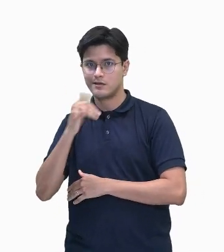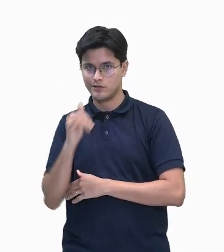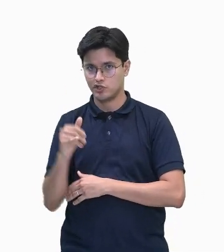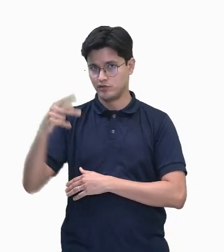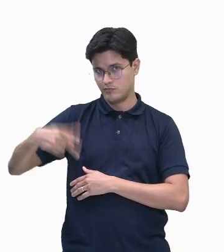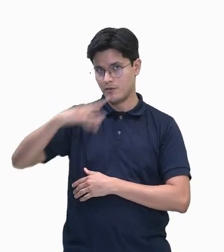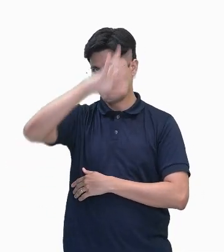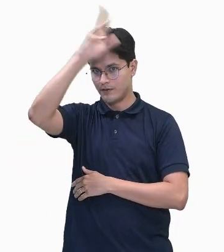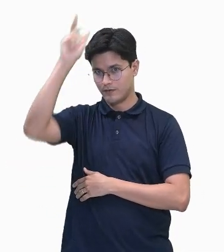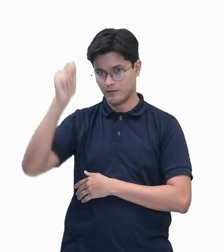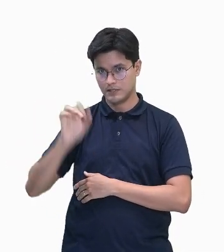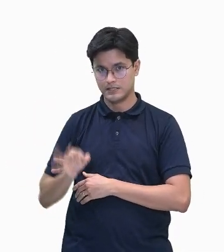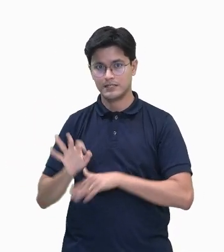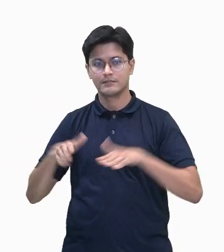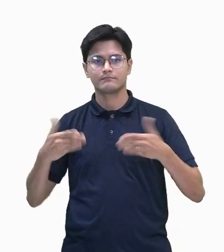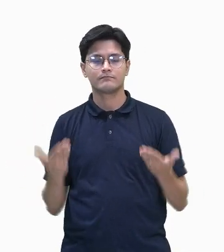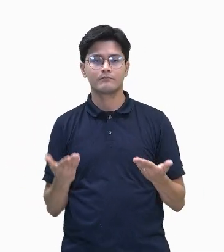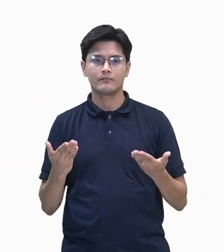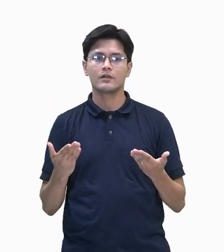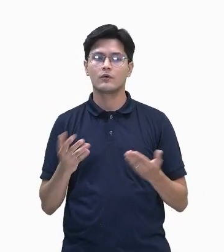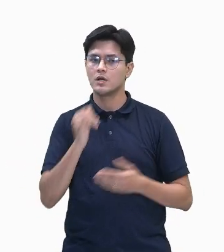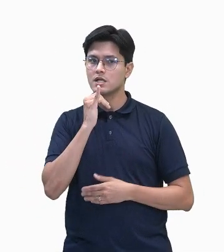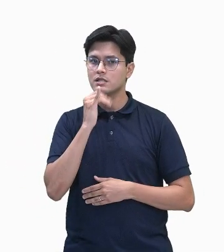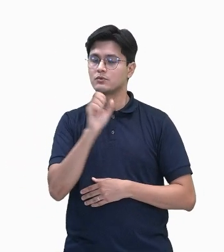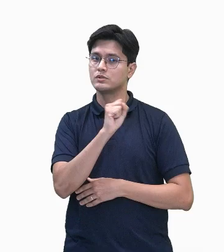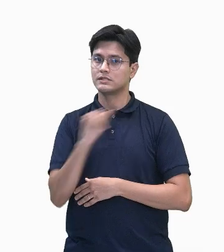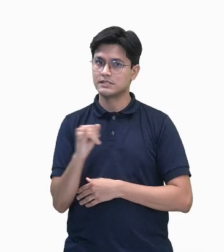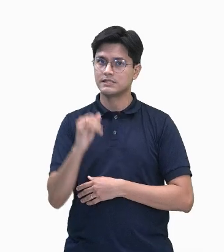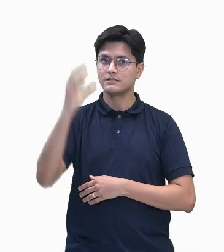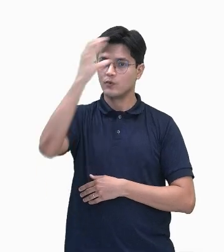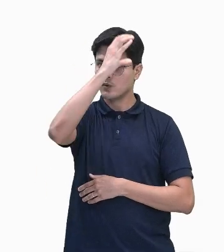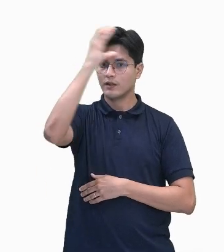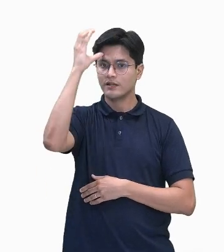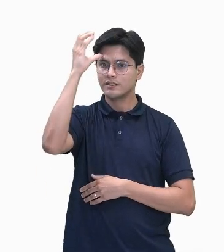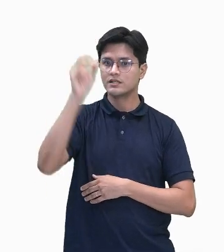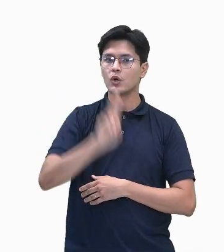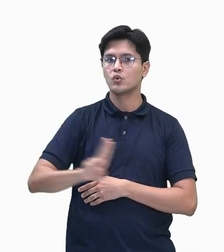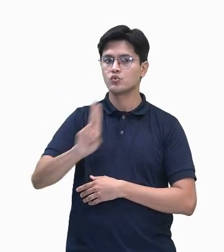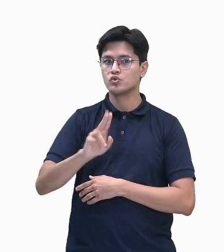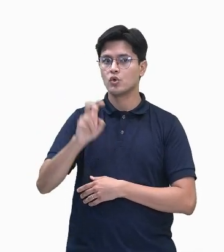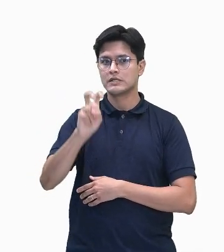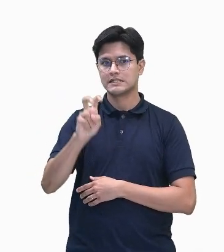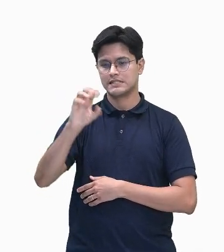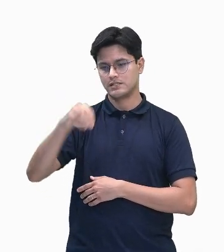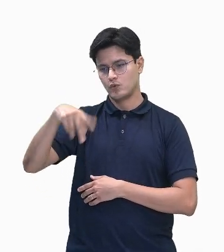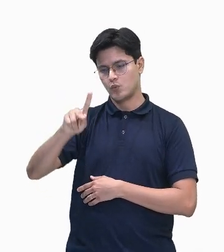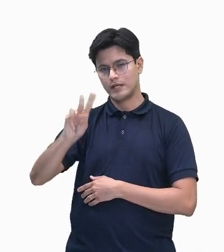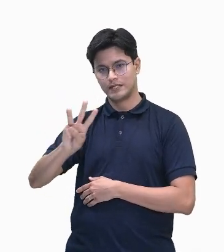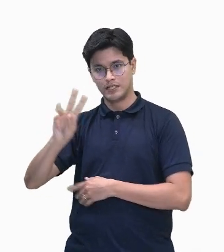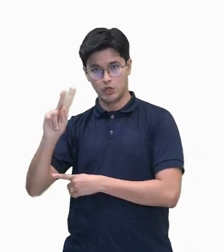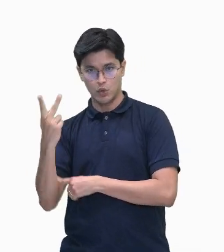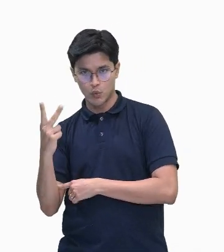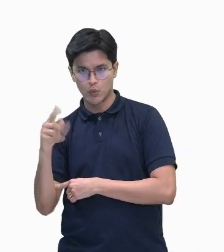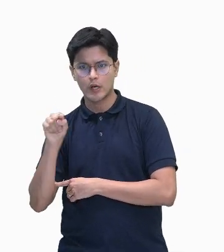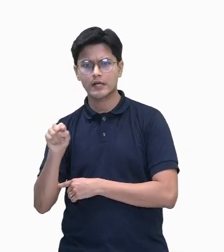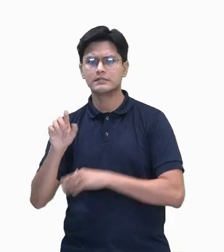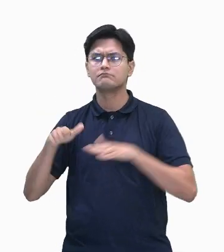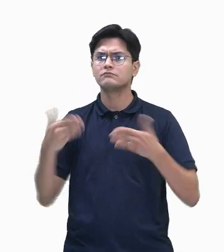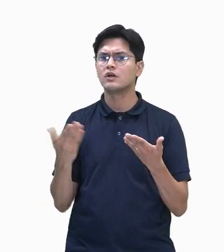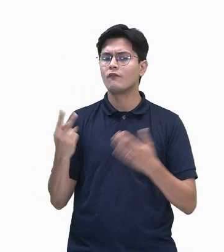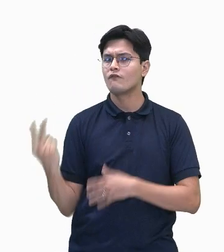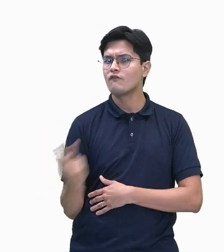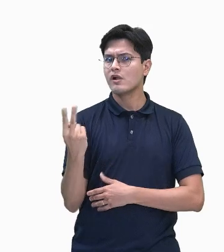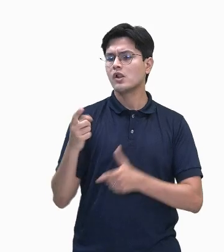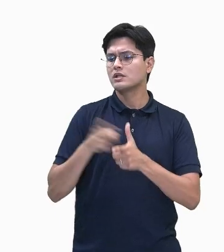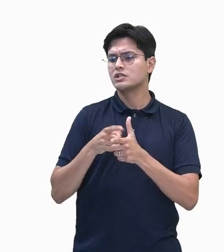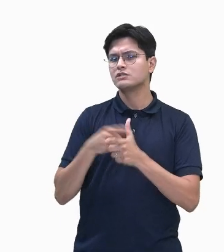de um cliente que consumiu 50 kW? Ora, pessoal, olha para cá. Lembra que o professor mostrou para você ainda agora? A função